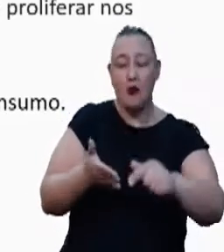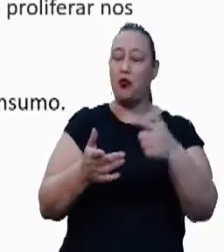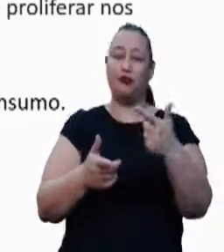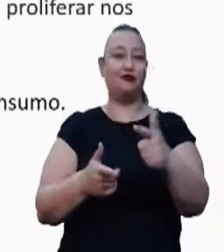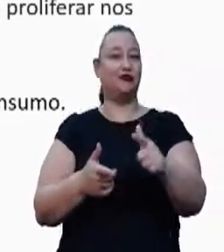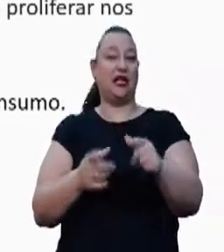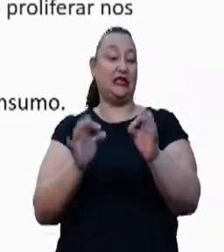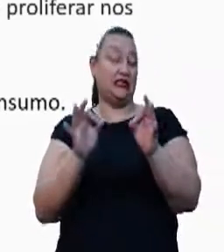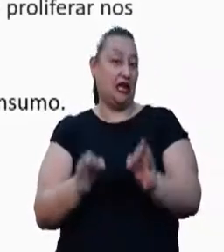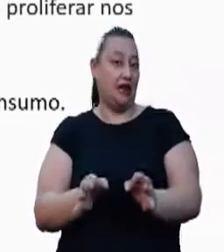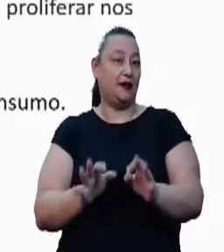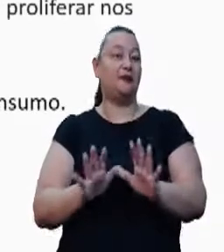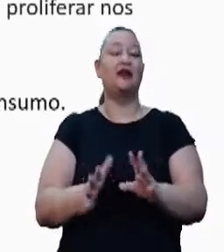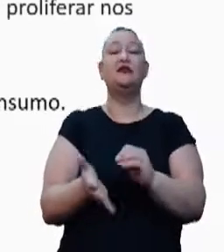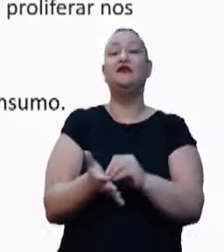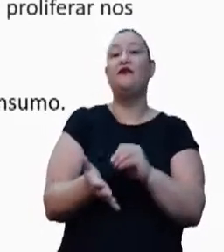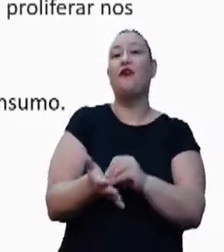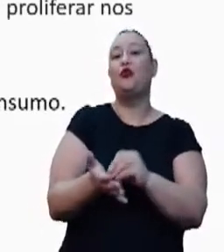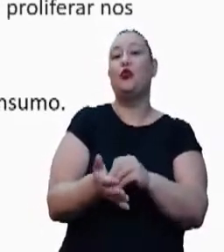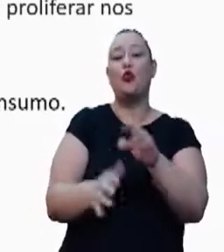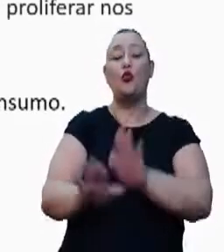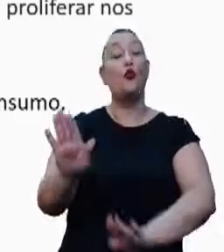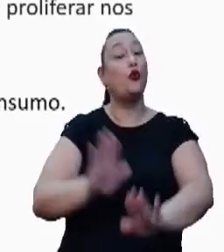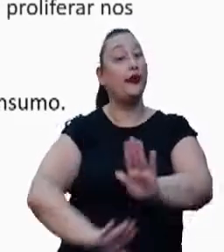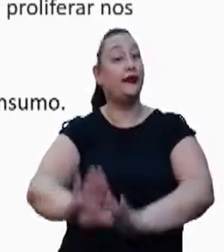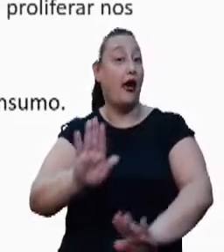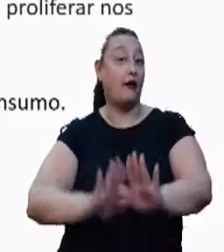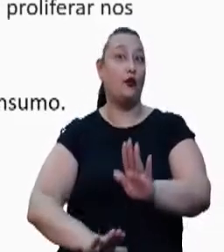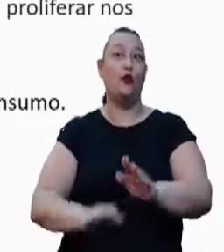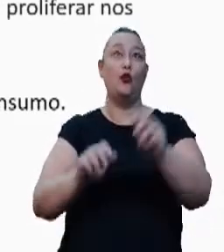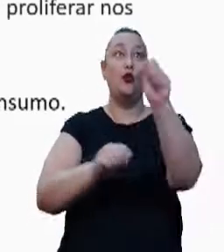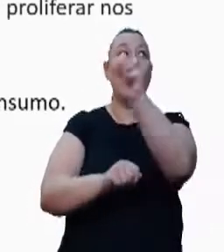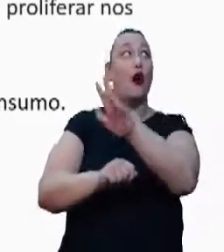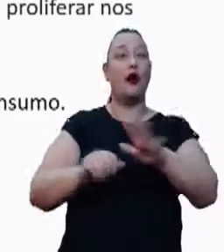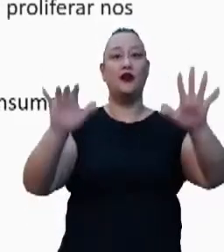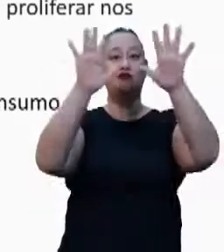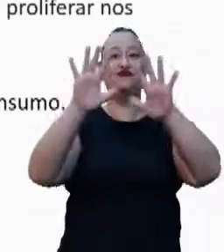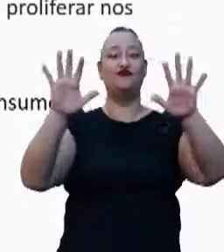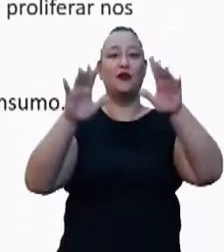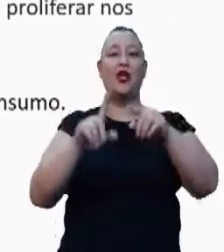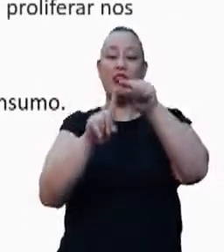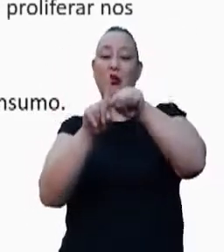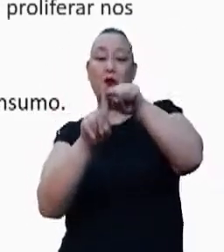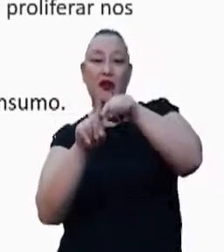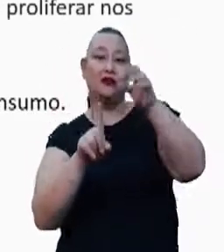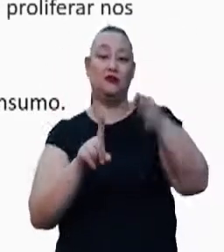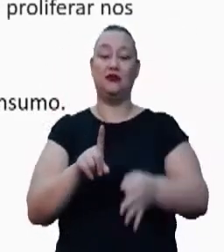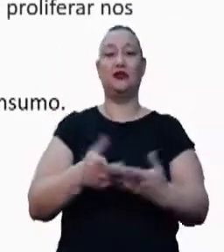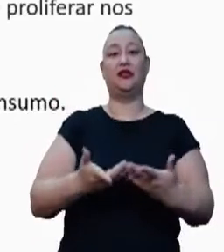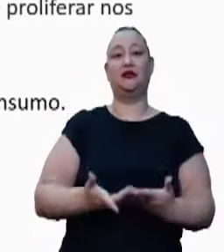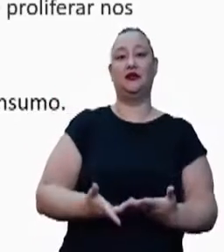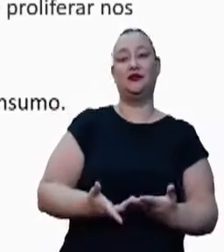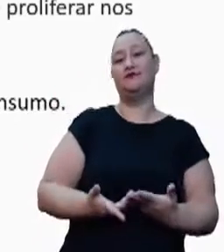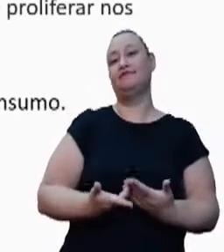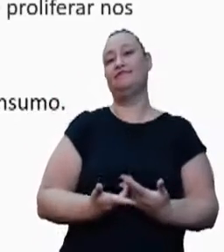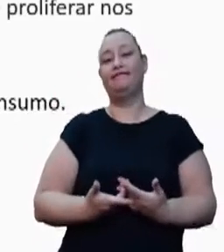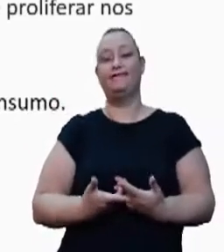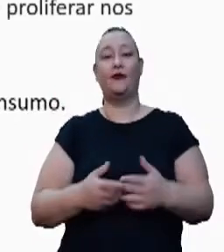higiene, mas que ele não teve uma temperatura adequada,